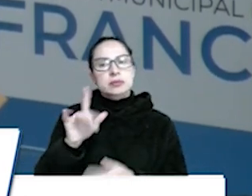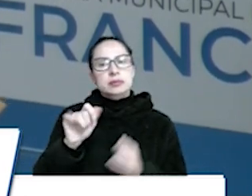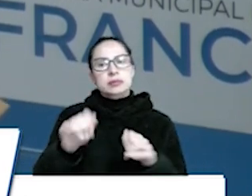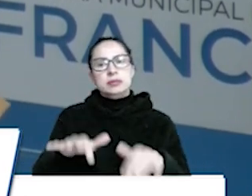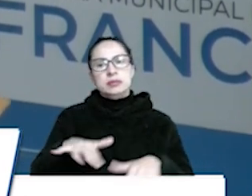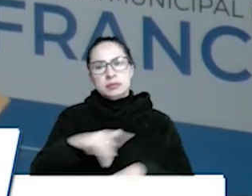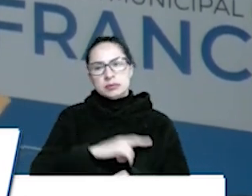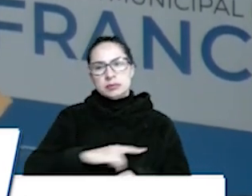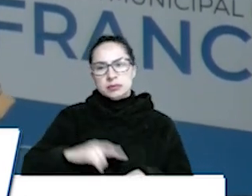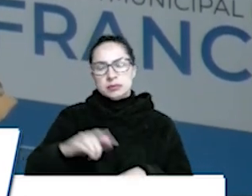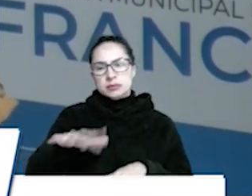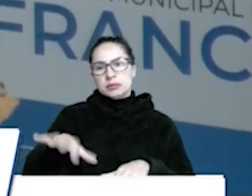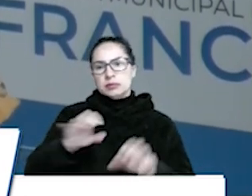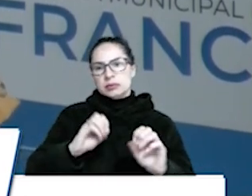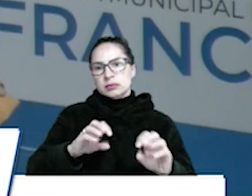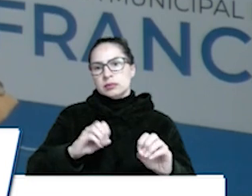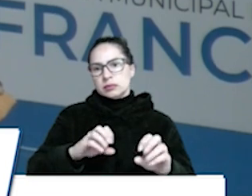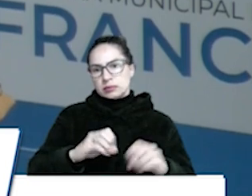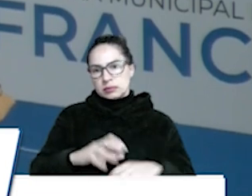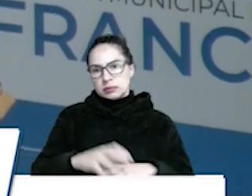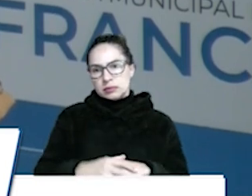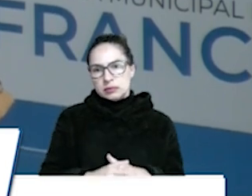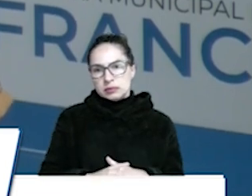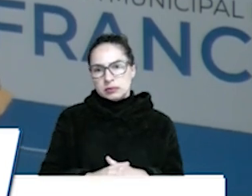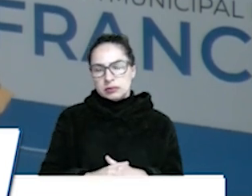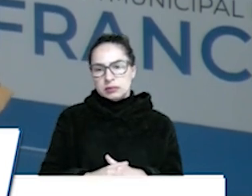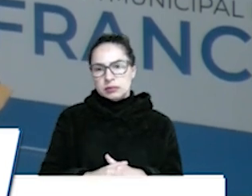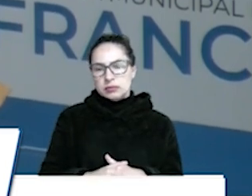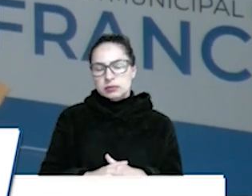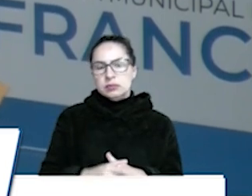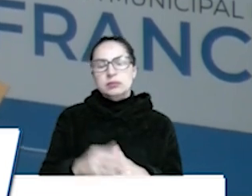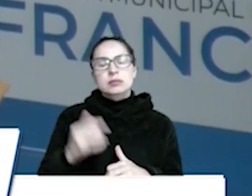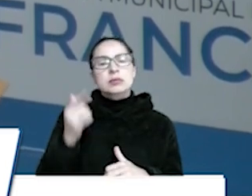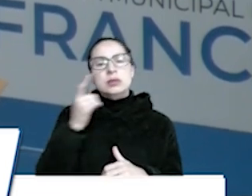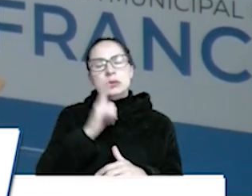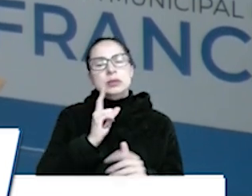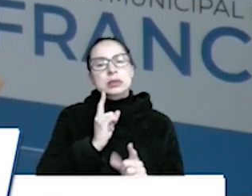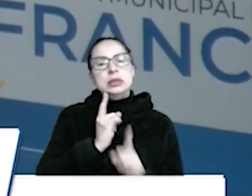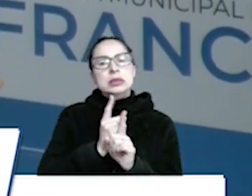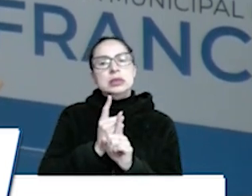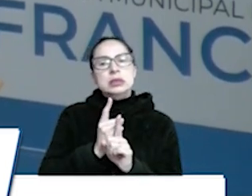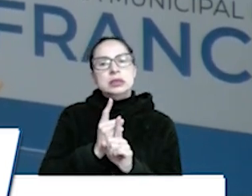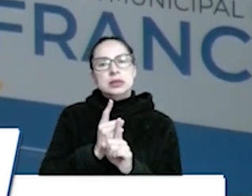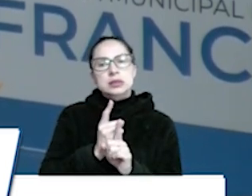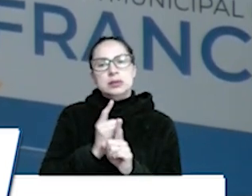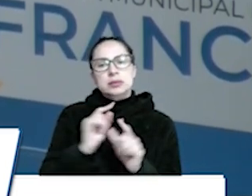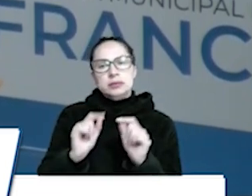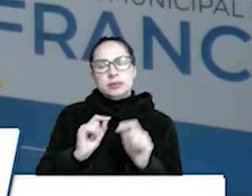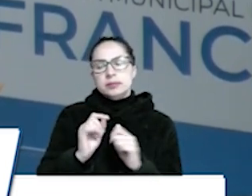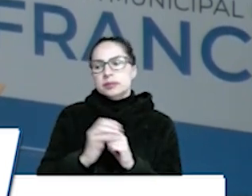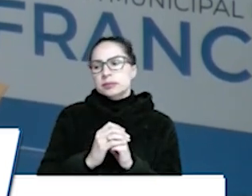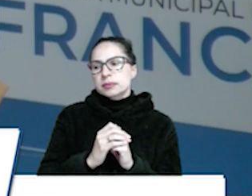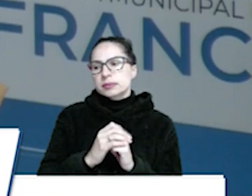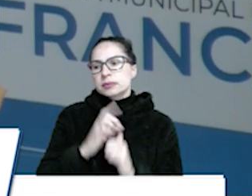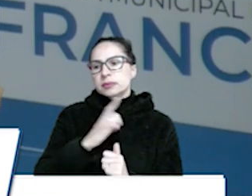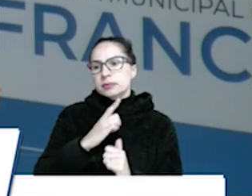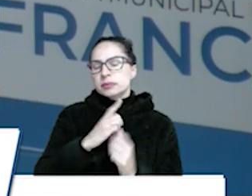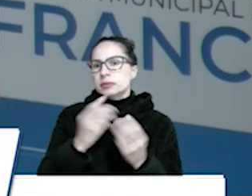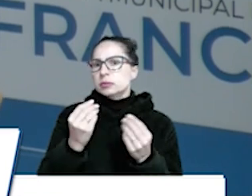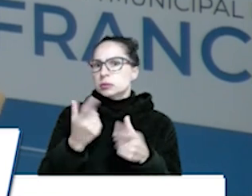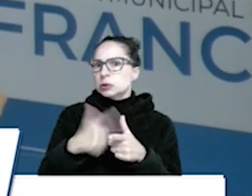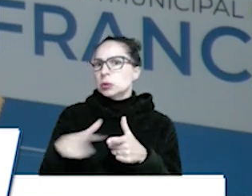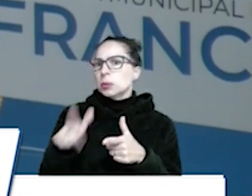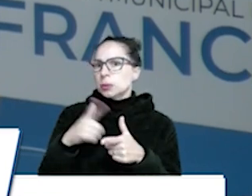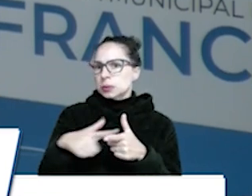educação, e o que nós conseguimos identificar é que existem muitos problemas